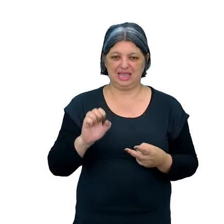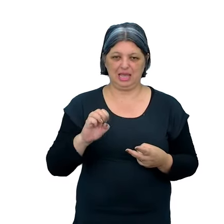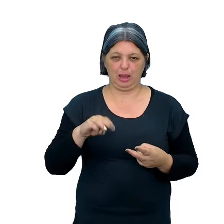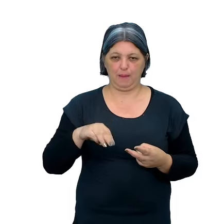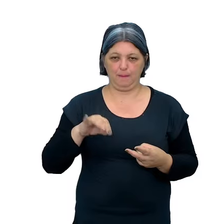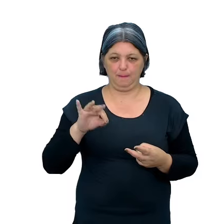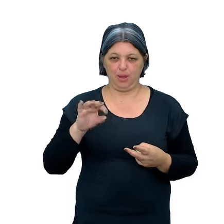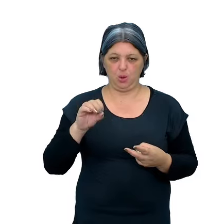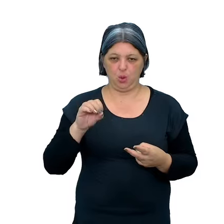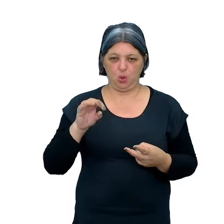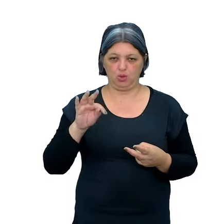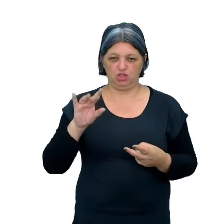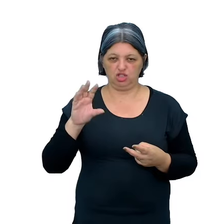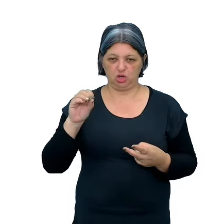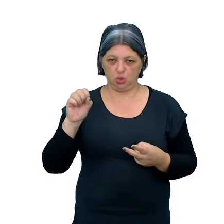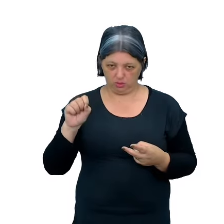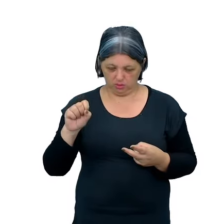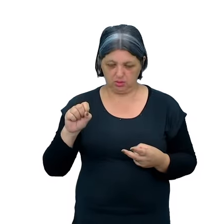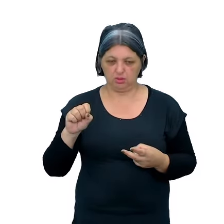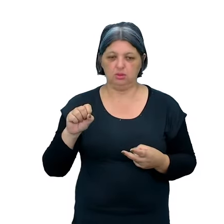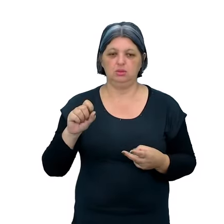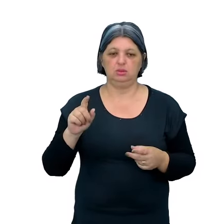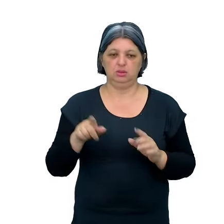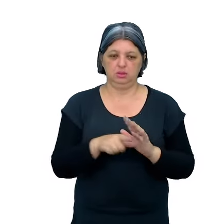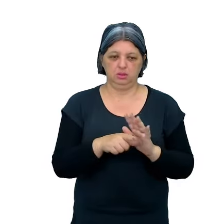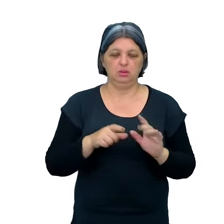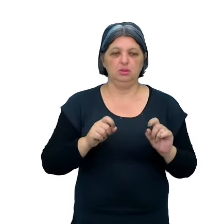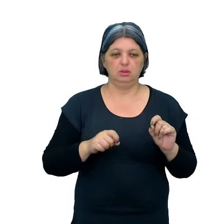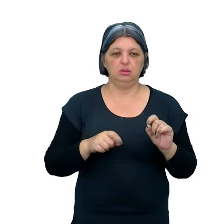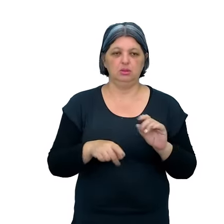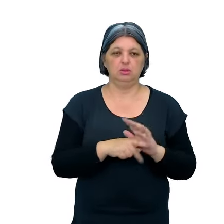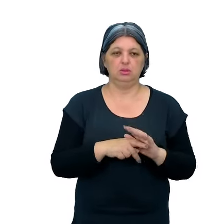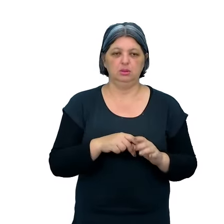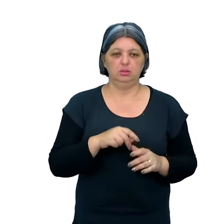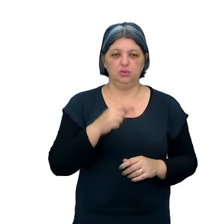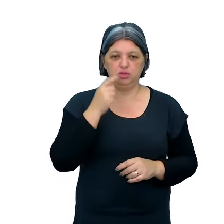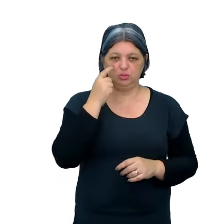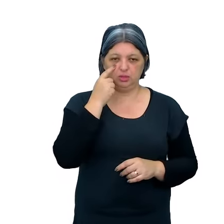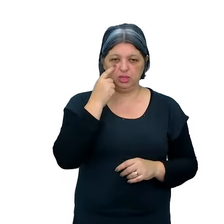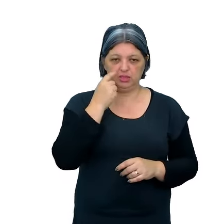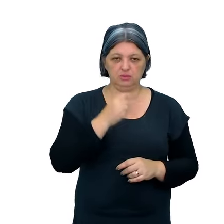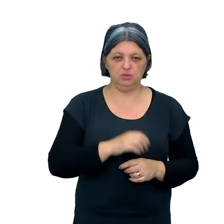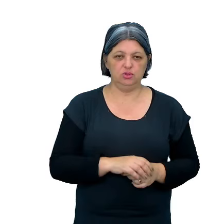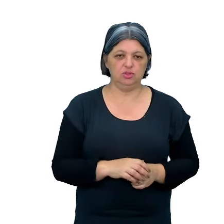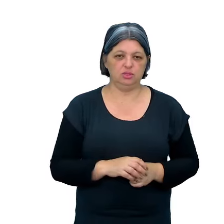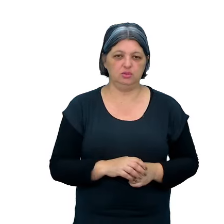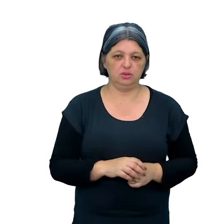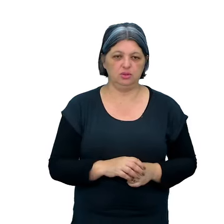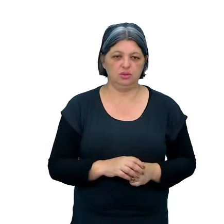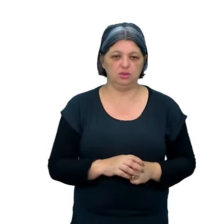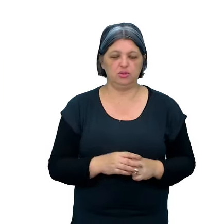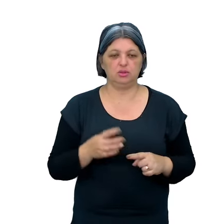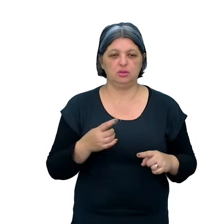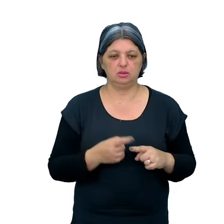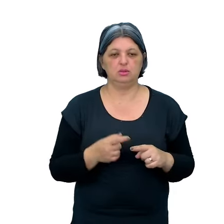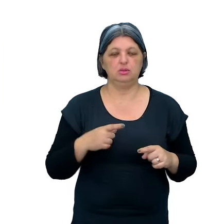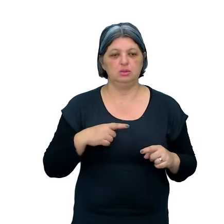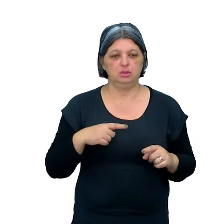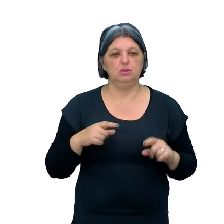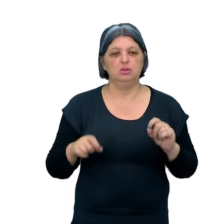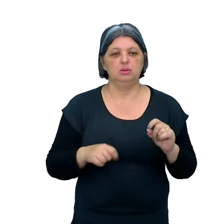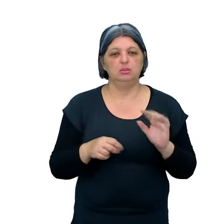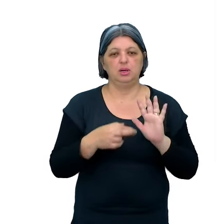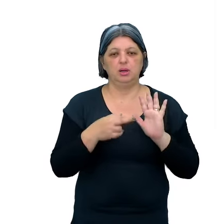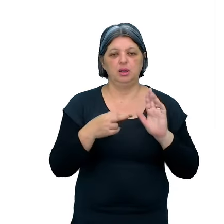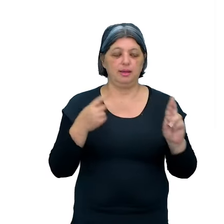e Almeida, que também estamos lá na nossa... É um livro de 2013, tá bom? Que está também nas nossas